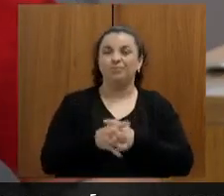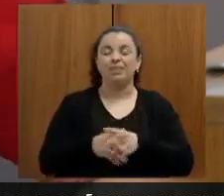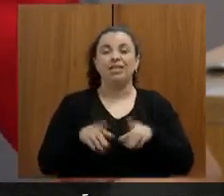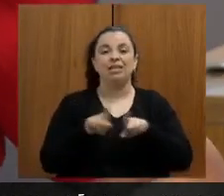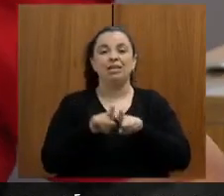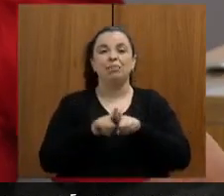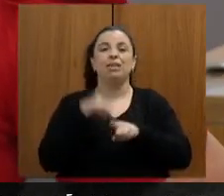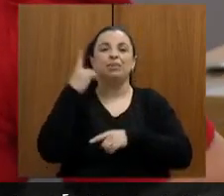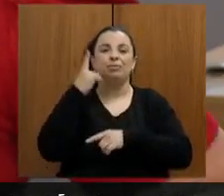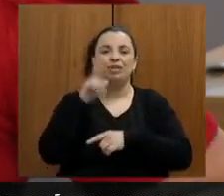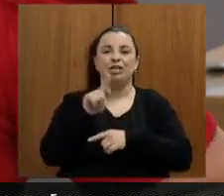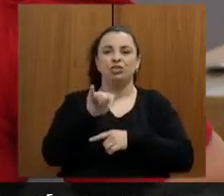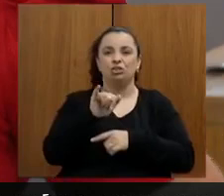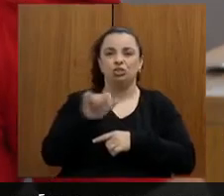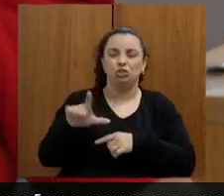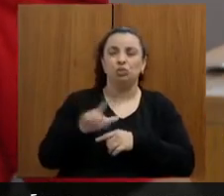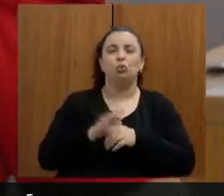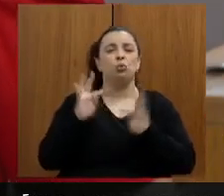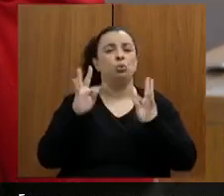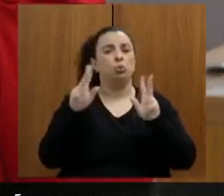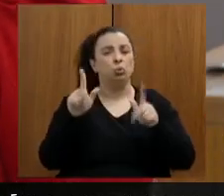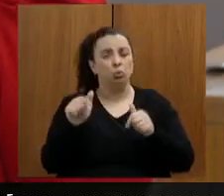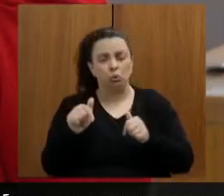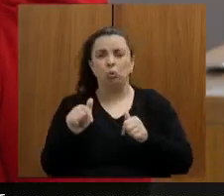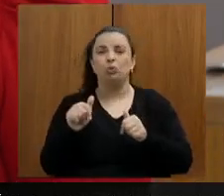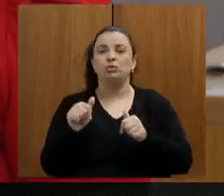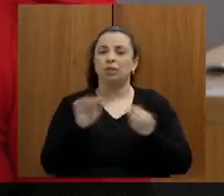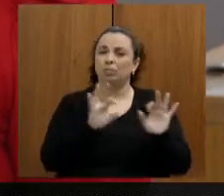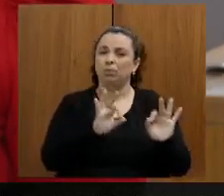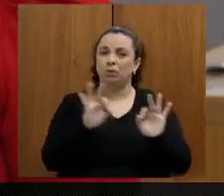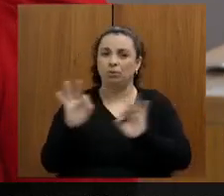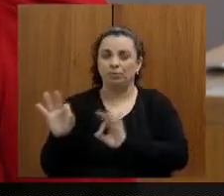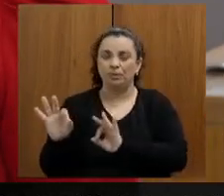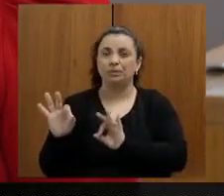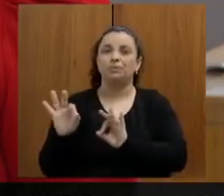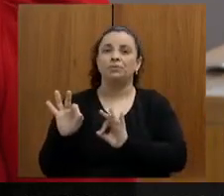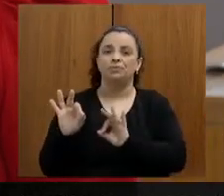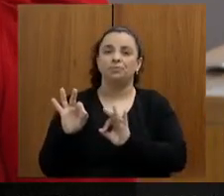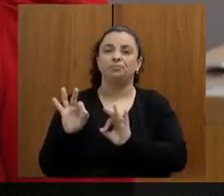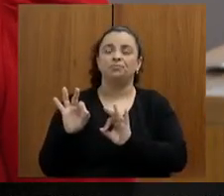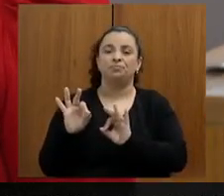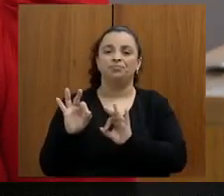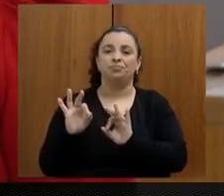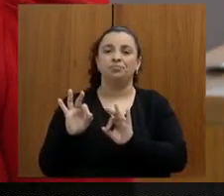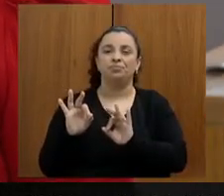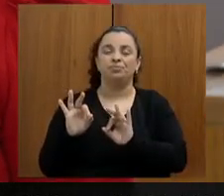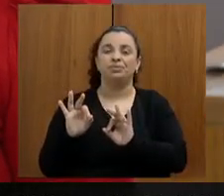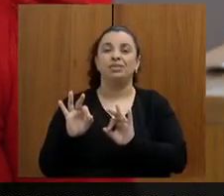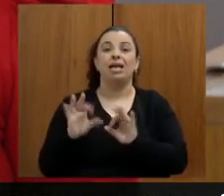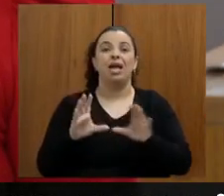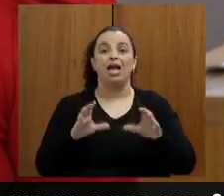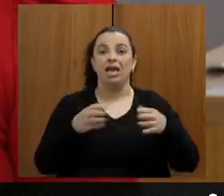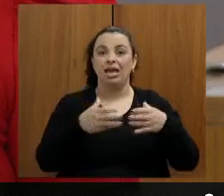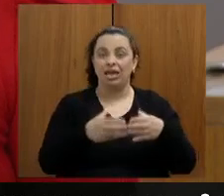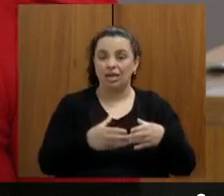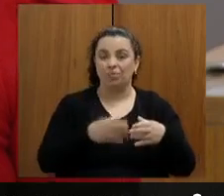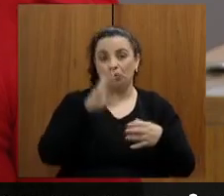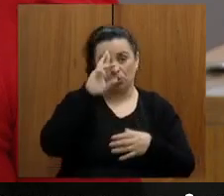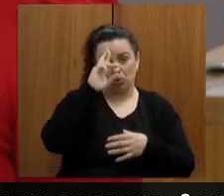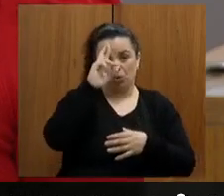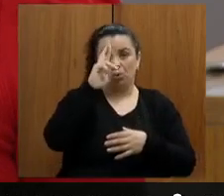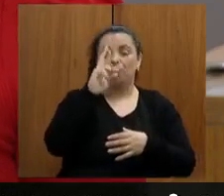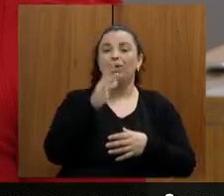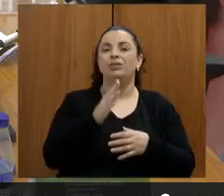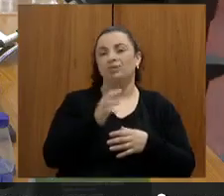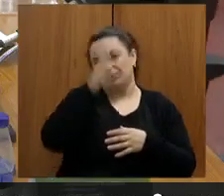conosco todos que estão aqui nos acompanhando a equipe do comando dos Bombeiros Militares de Minas